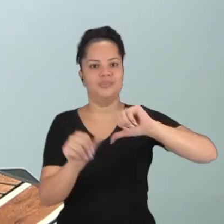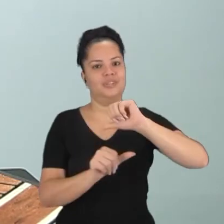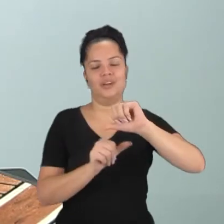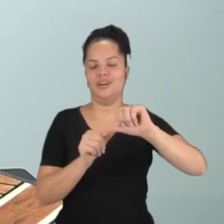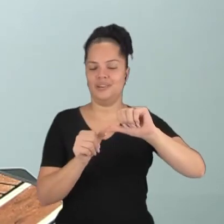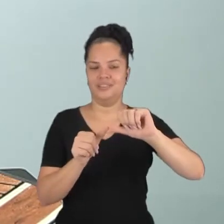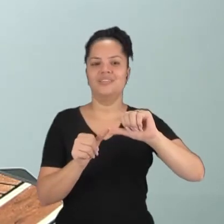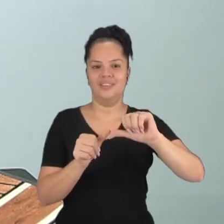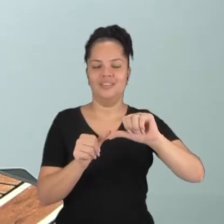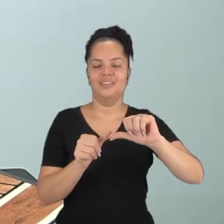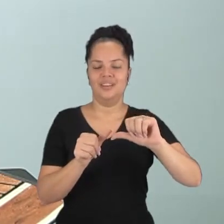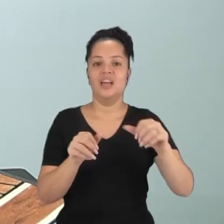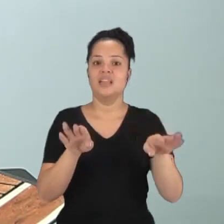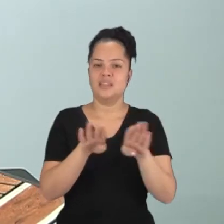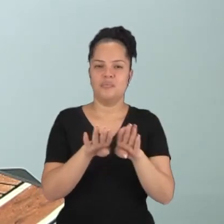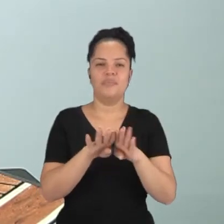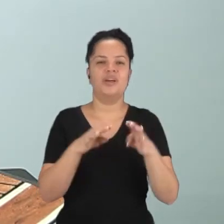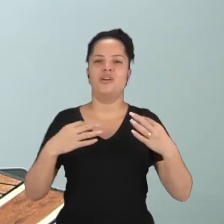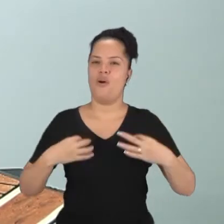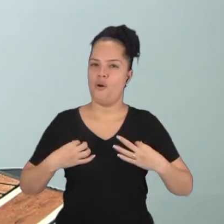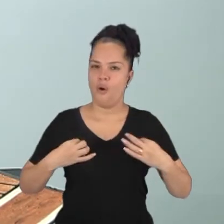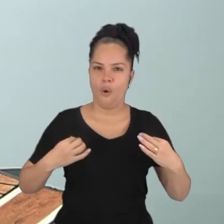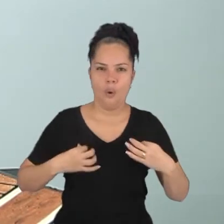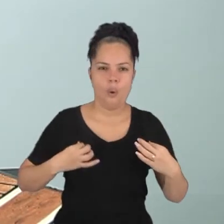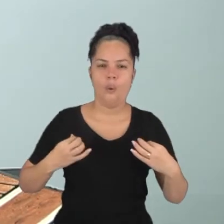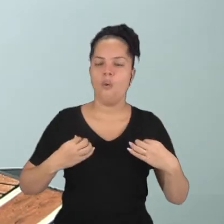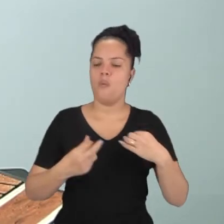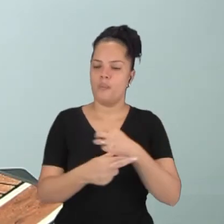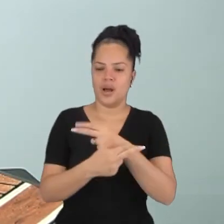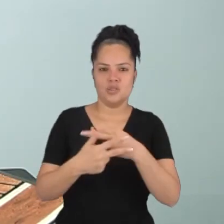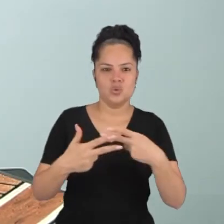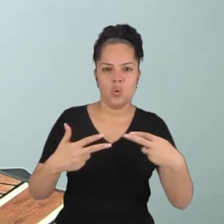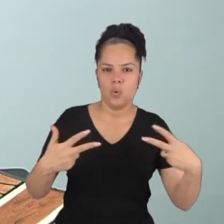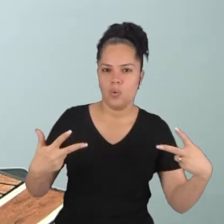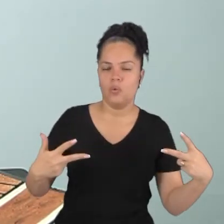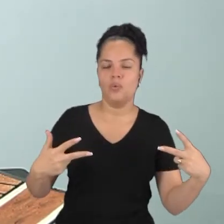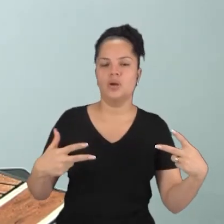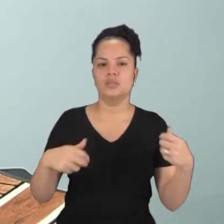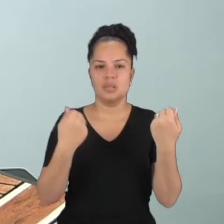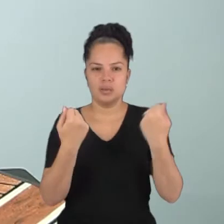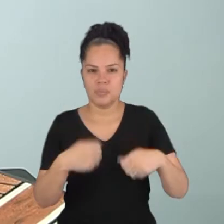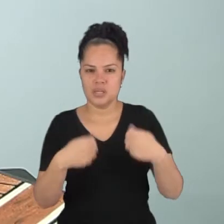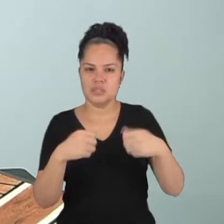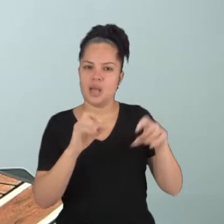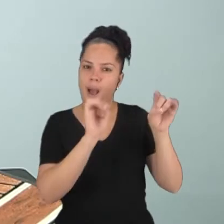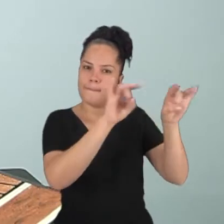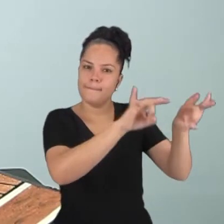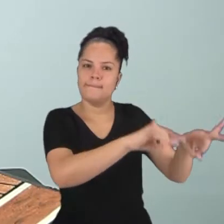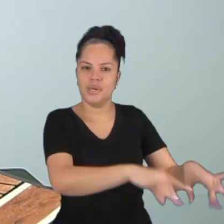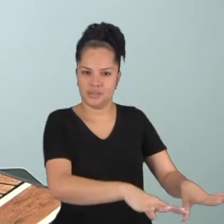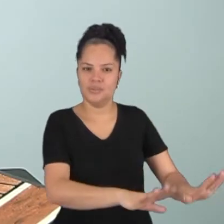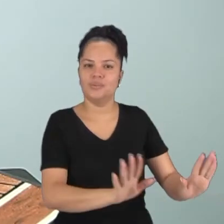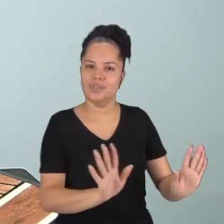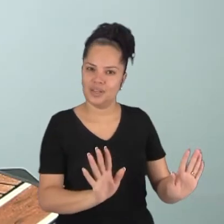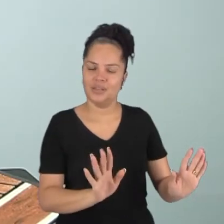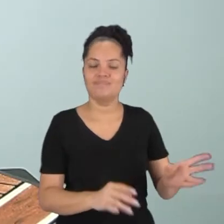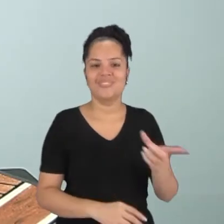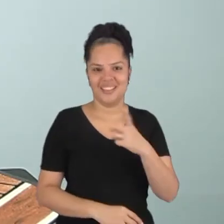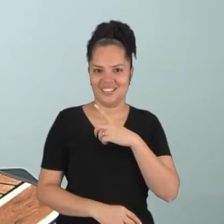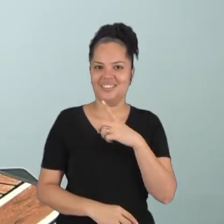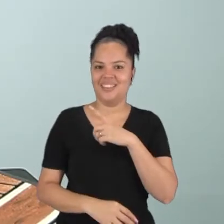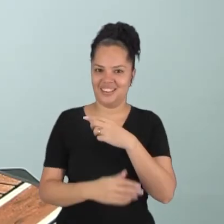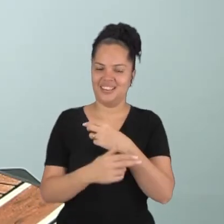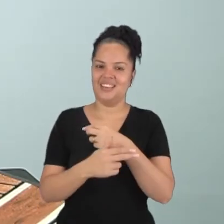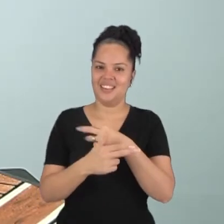Vocês viram também que até as roupas, né, os seus pertences, as suas coisas, que nós temos os nossos objetos que